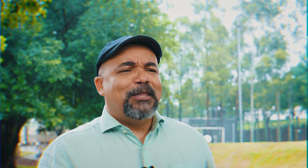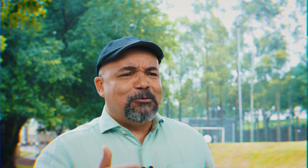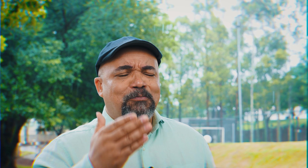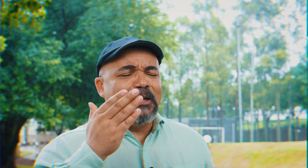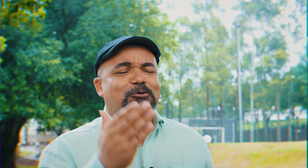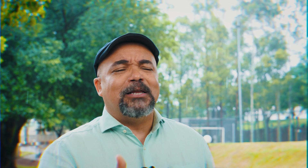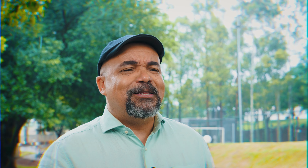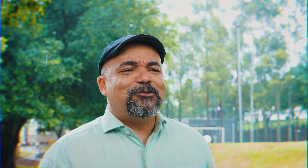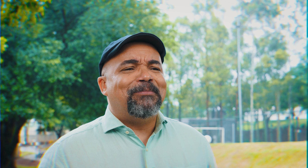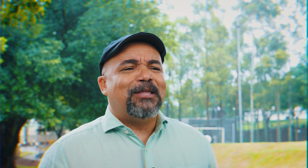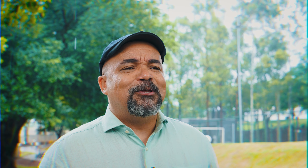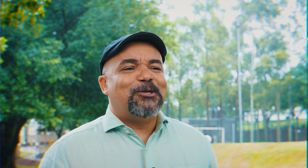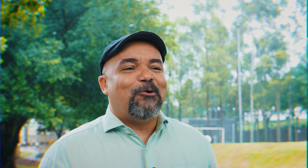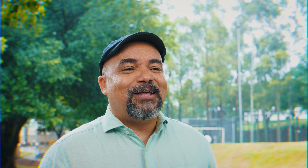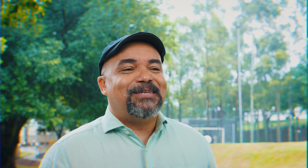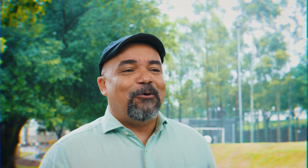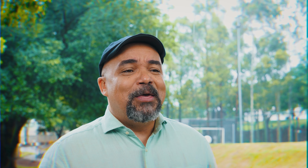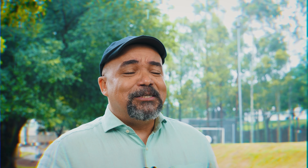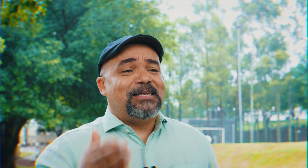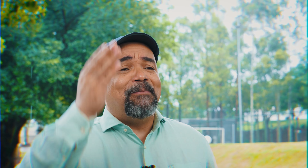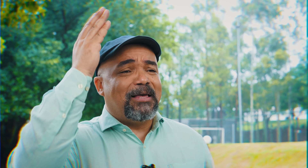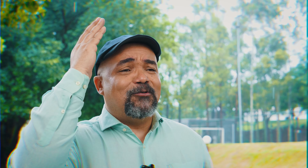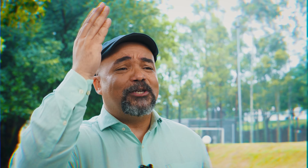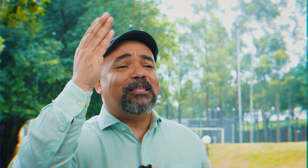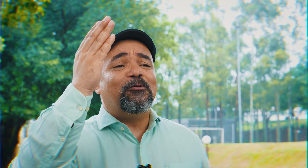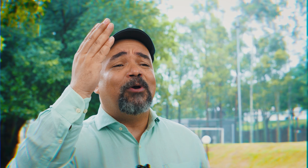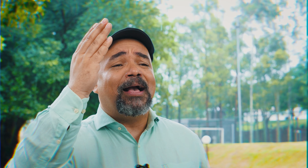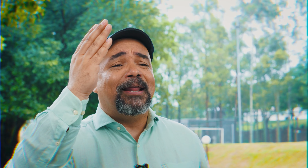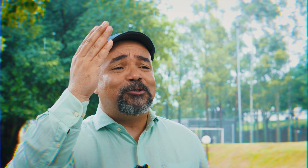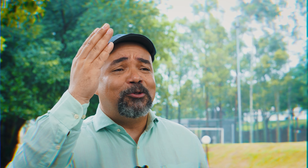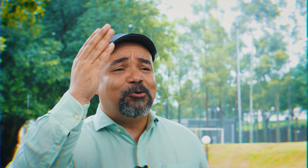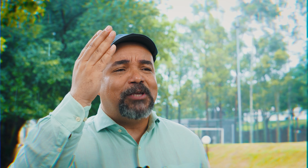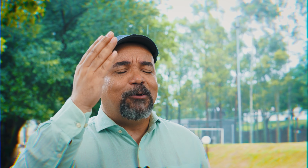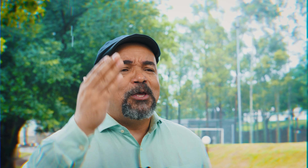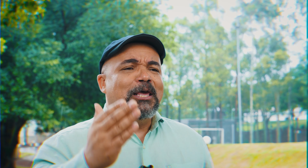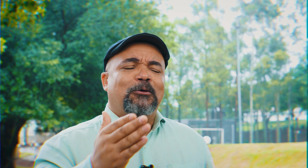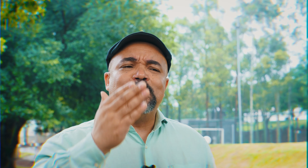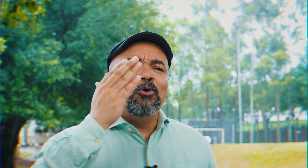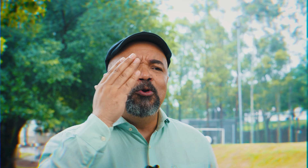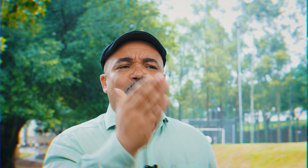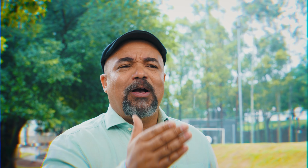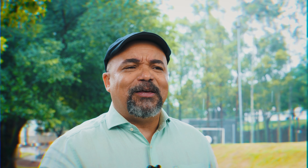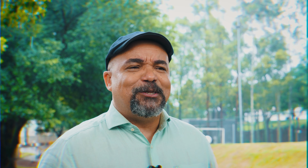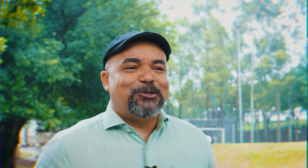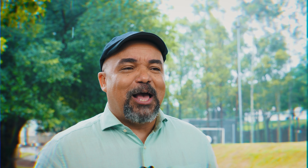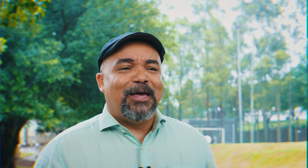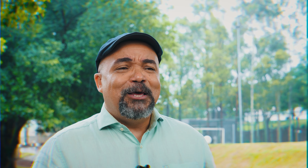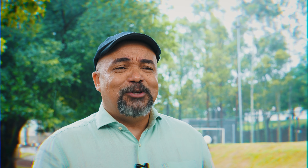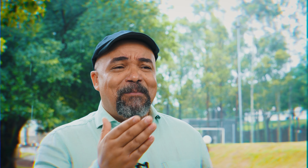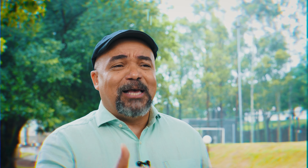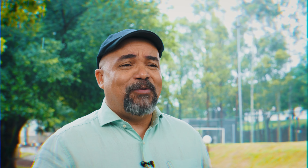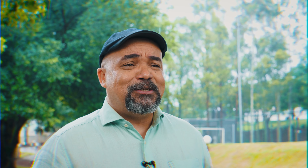salvação, tenha o Espírito Santo de Deus habitando em seu coração. Saiba que você já tem um lugar garantido nos céus e que o Senhor nunca vai te